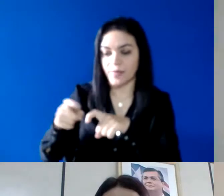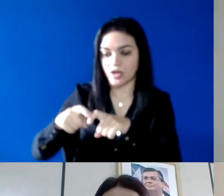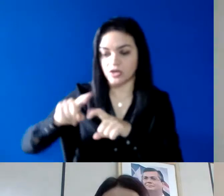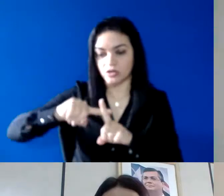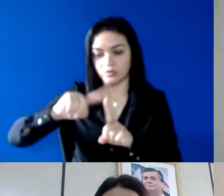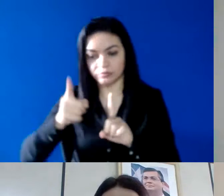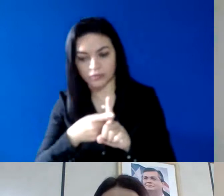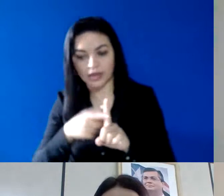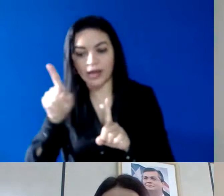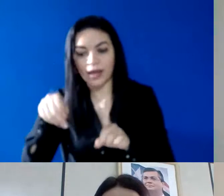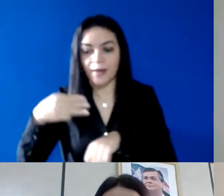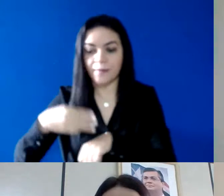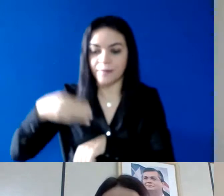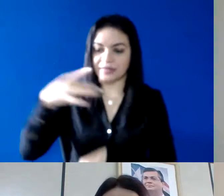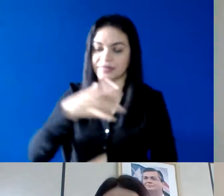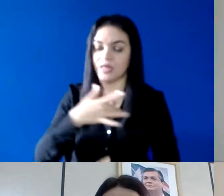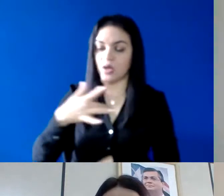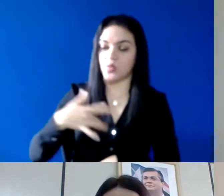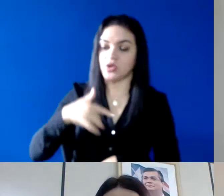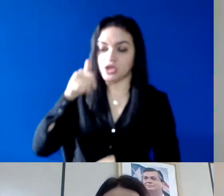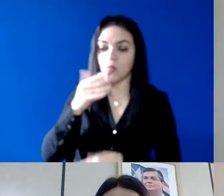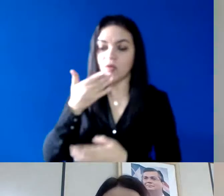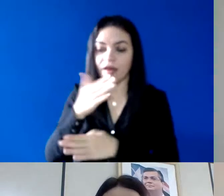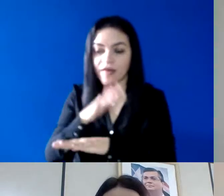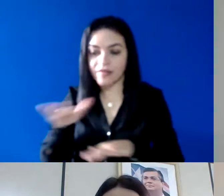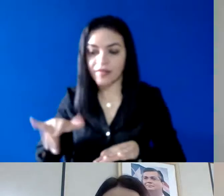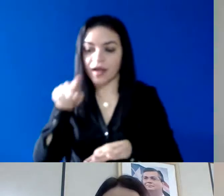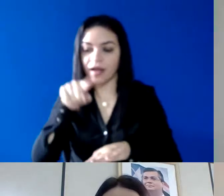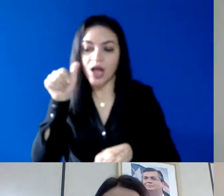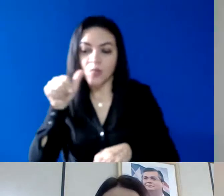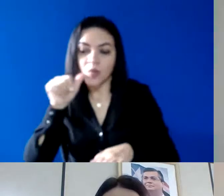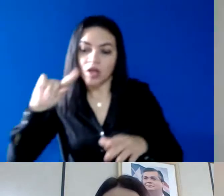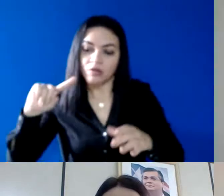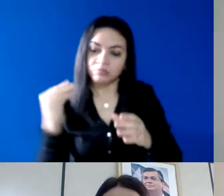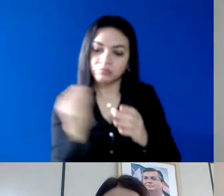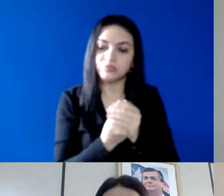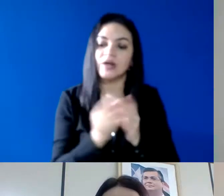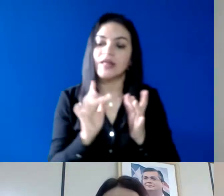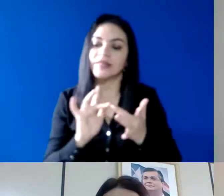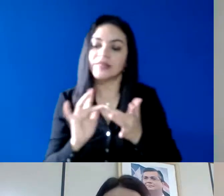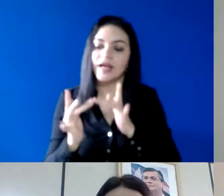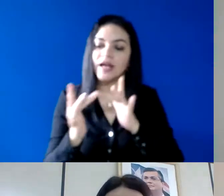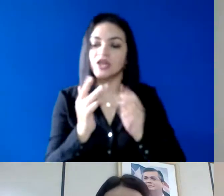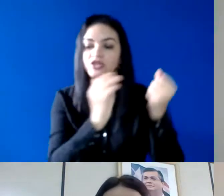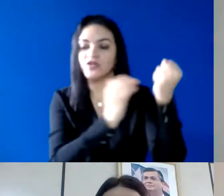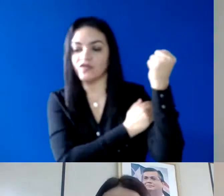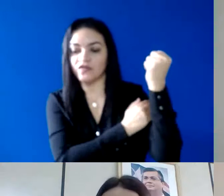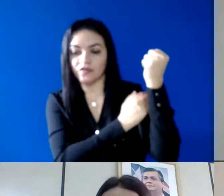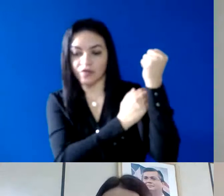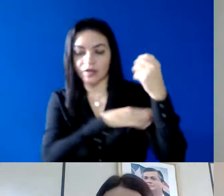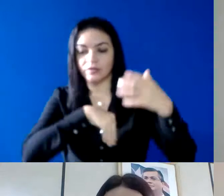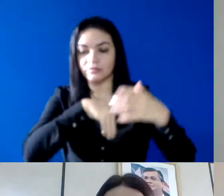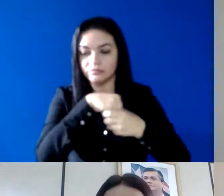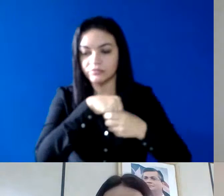mestre em saúde da mulher e da criança e integrante da rede feminista de ginecologistas e